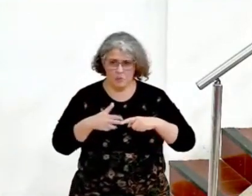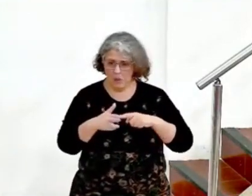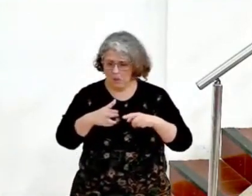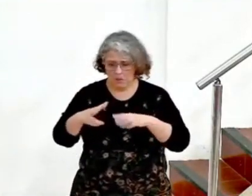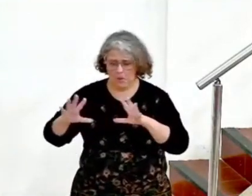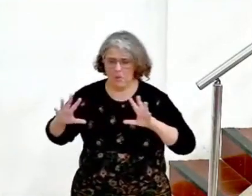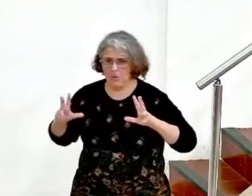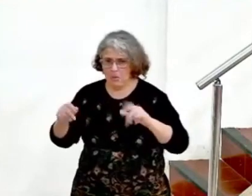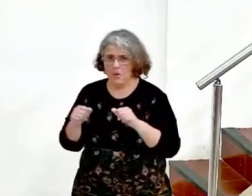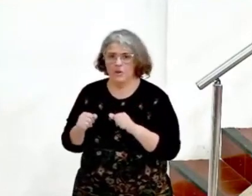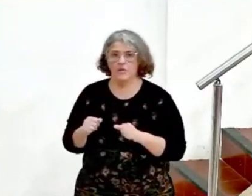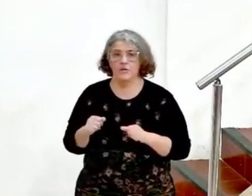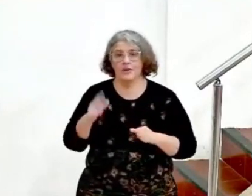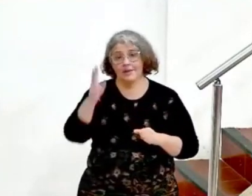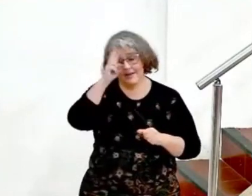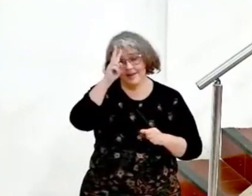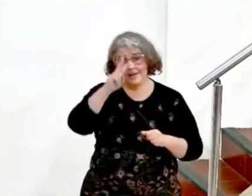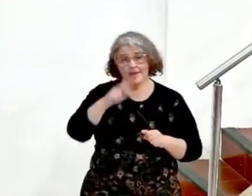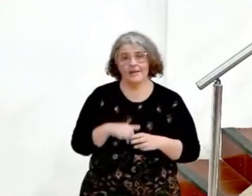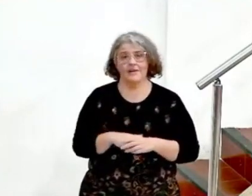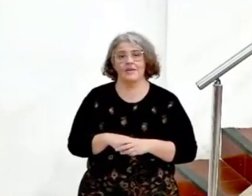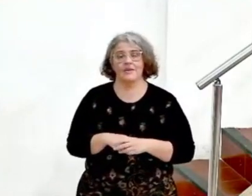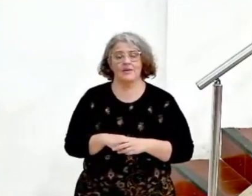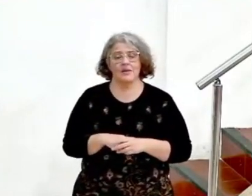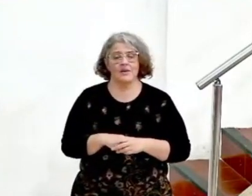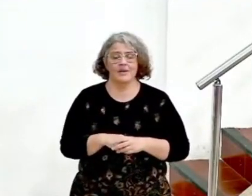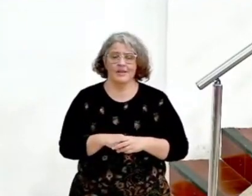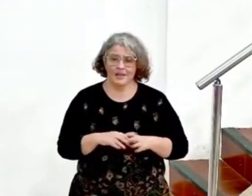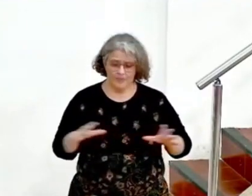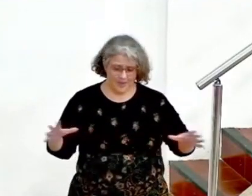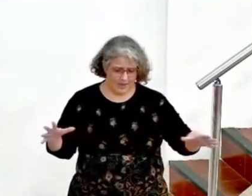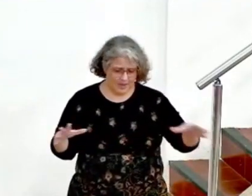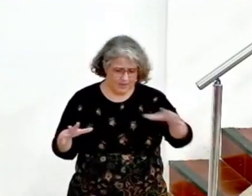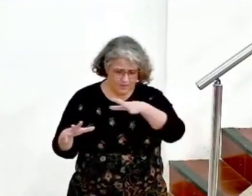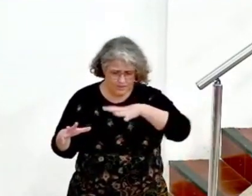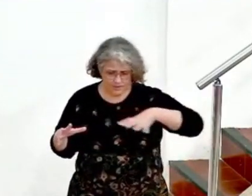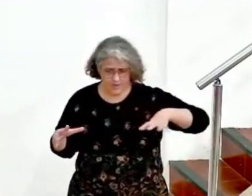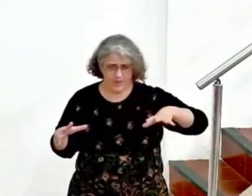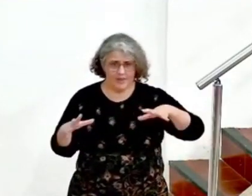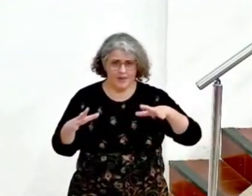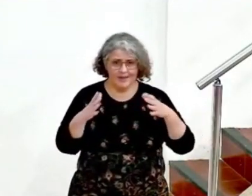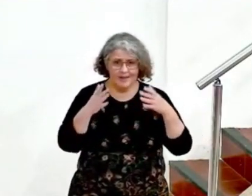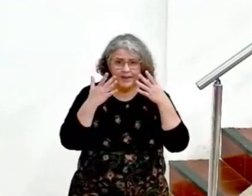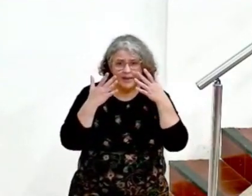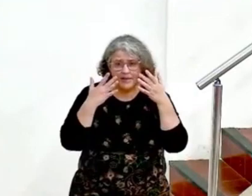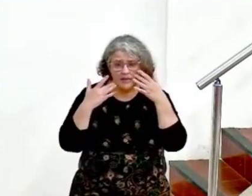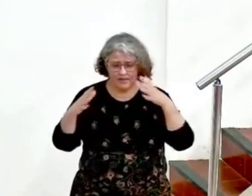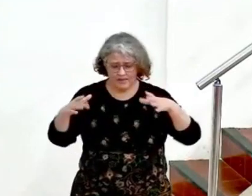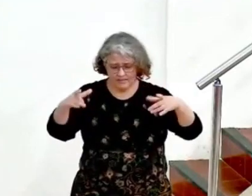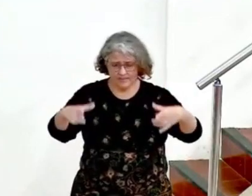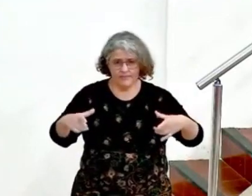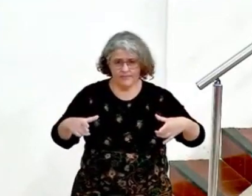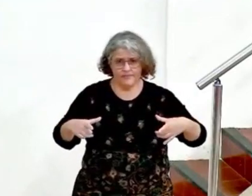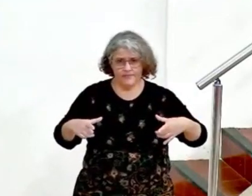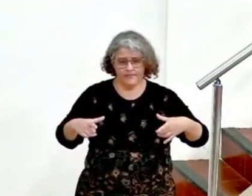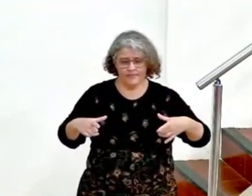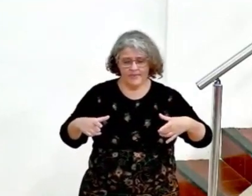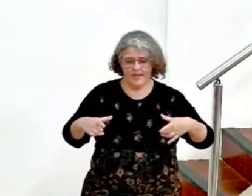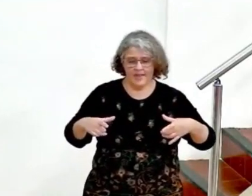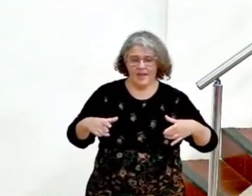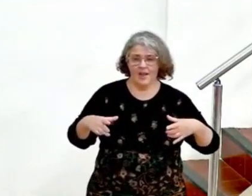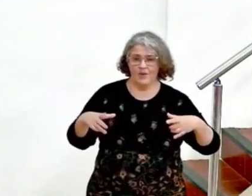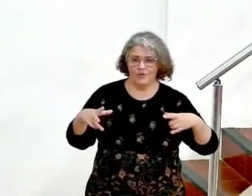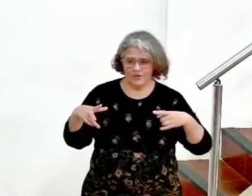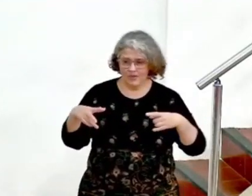a entrar dentro desse quadro que Deus desenhou para o sinal da circuncisão.